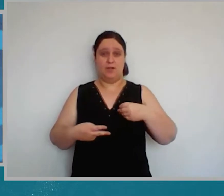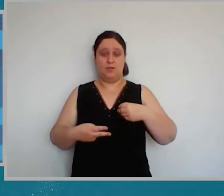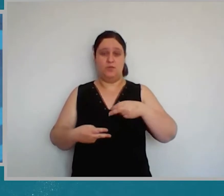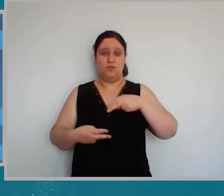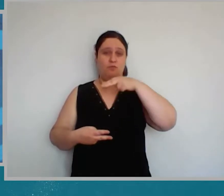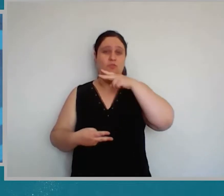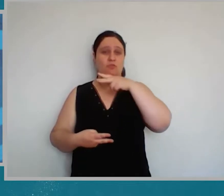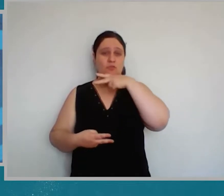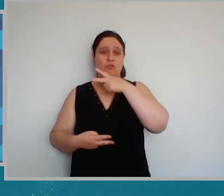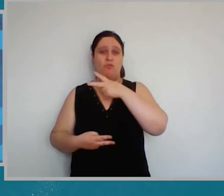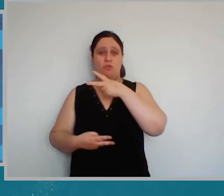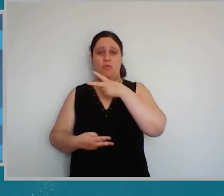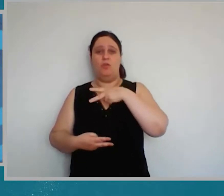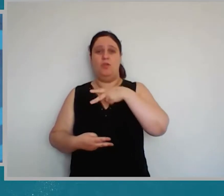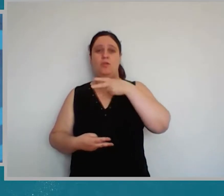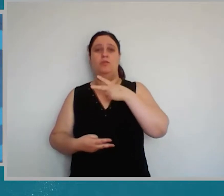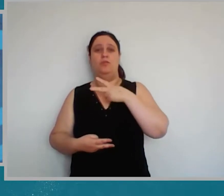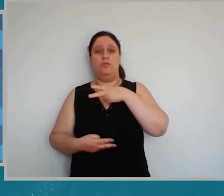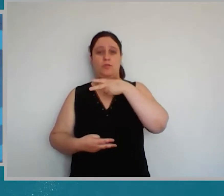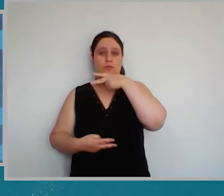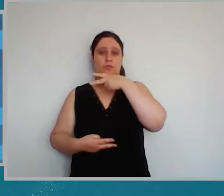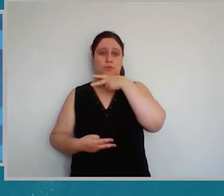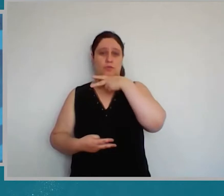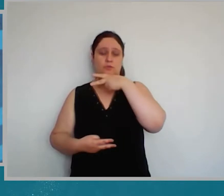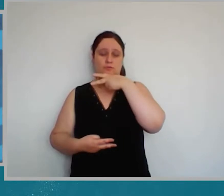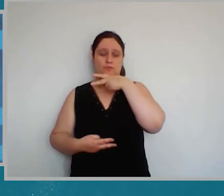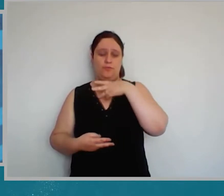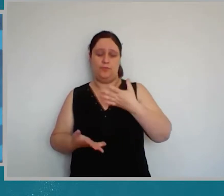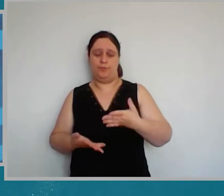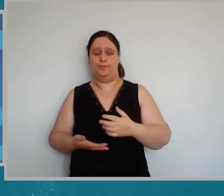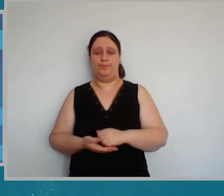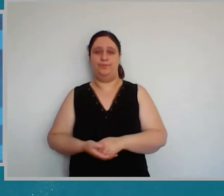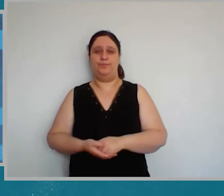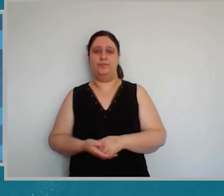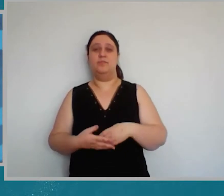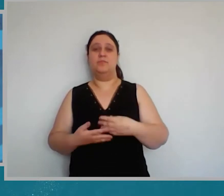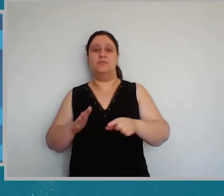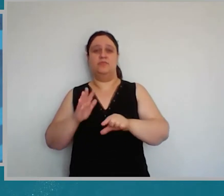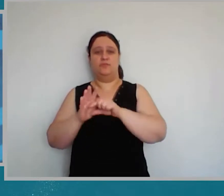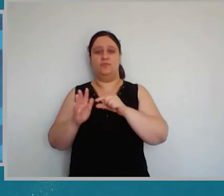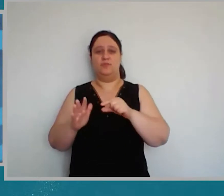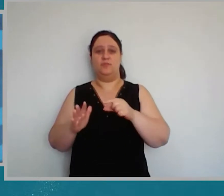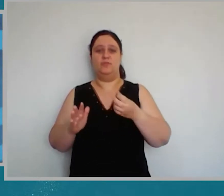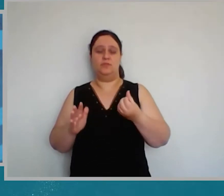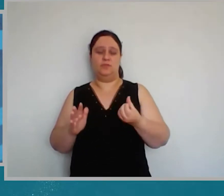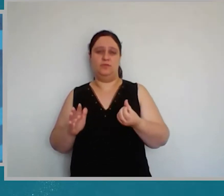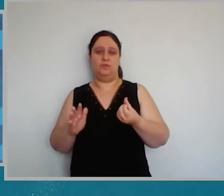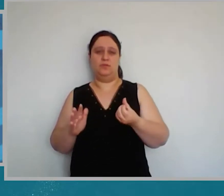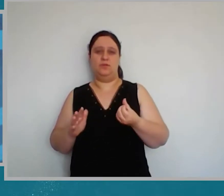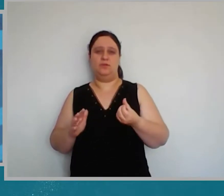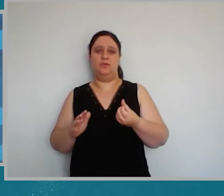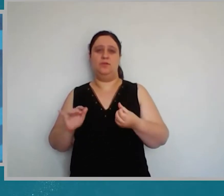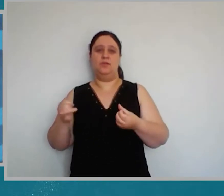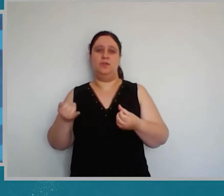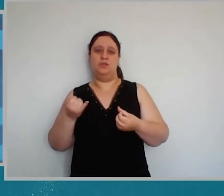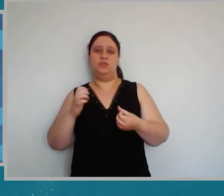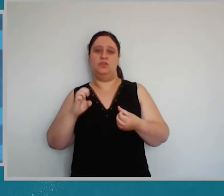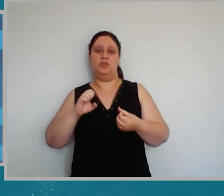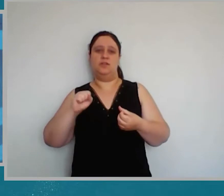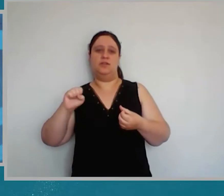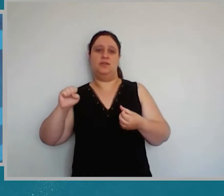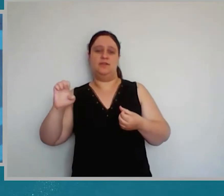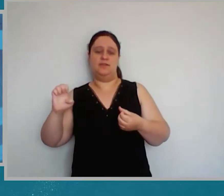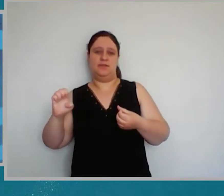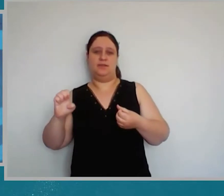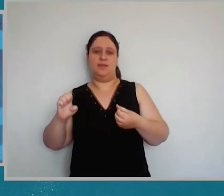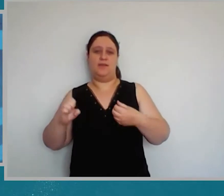fim, versículo 6, Jessé gerou ao rei Davi, e o rei Davi a Salomão, da que